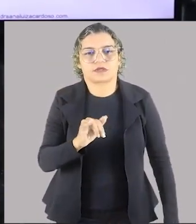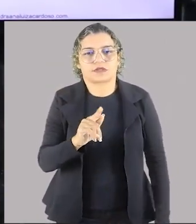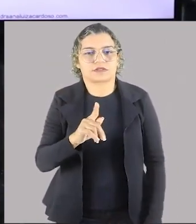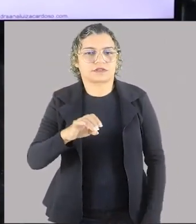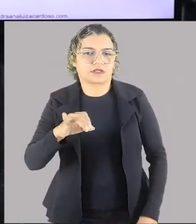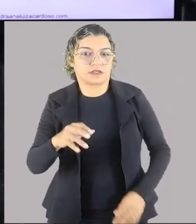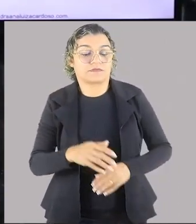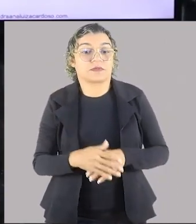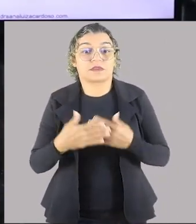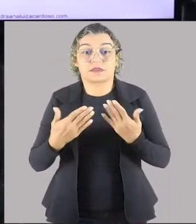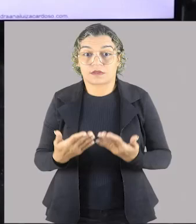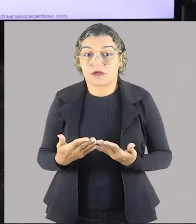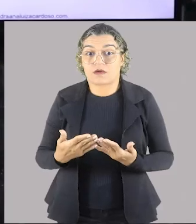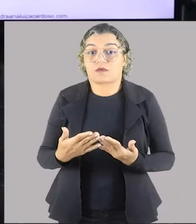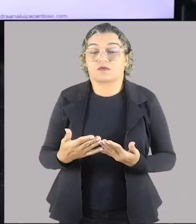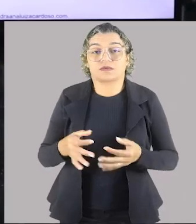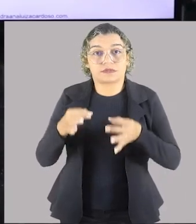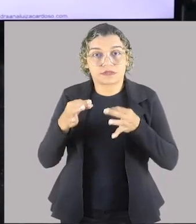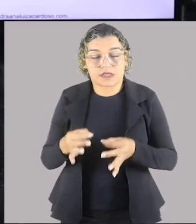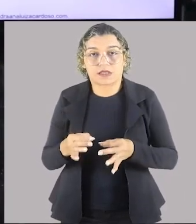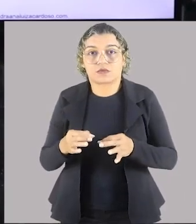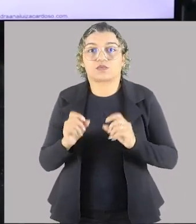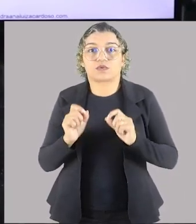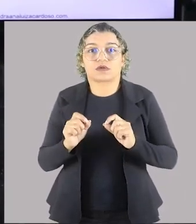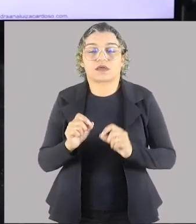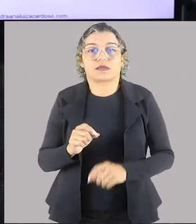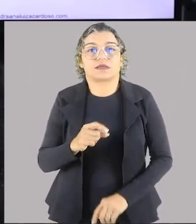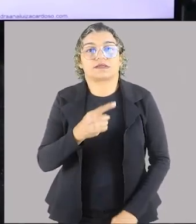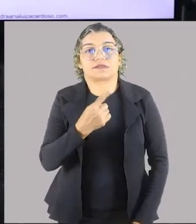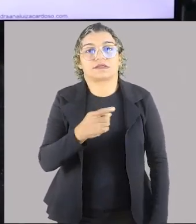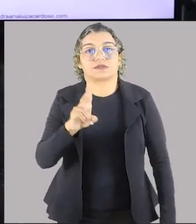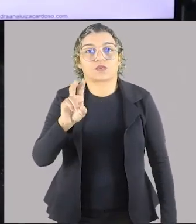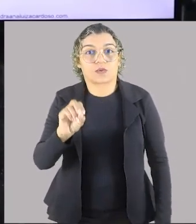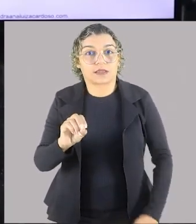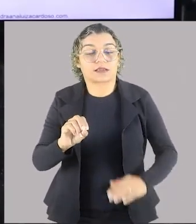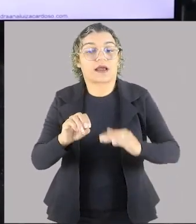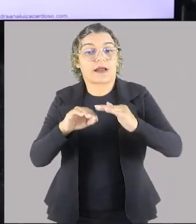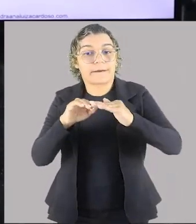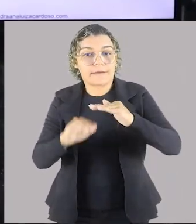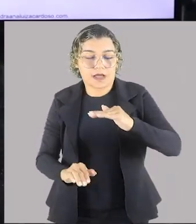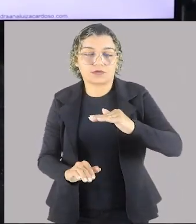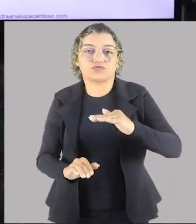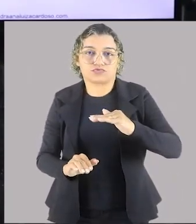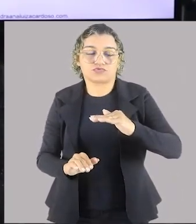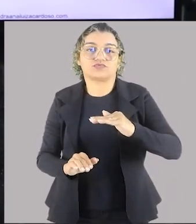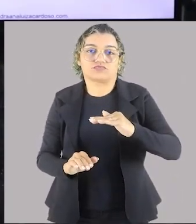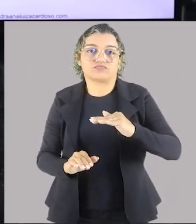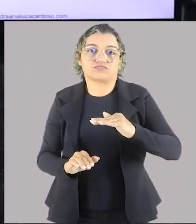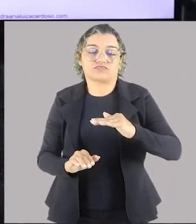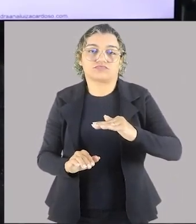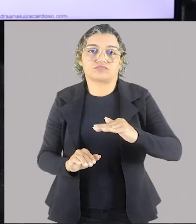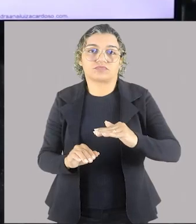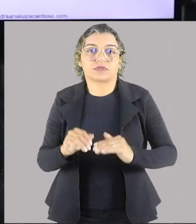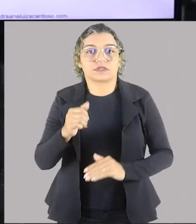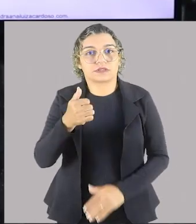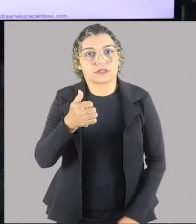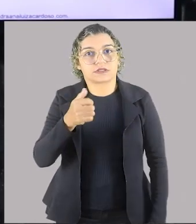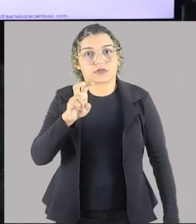O ideal é que isso esteja abaixo, tá? O ideal é que esteja inferior a